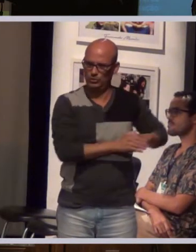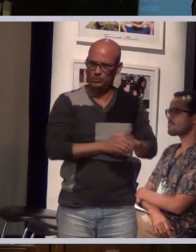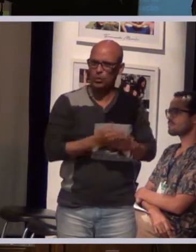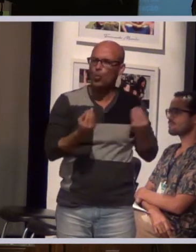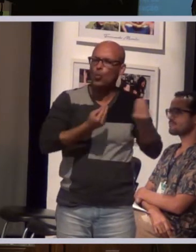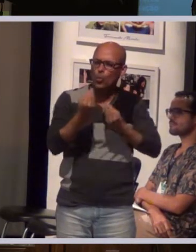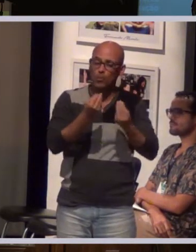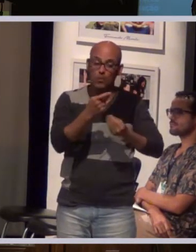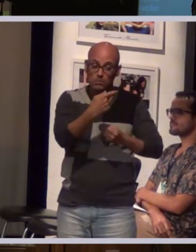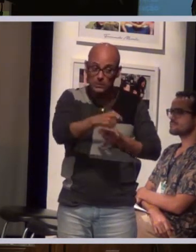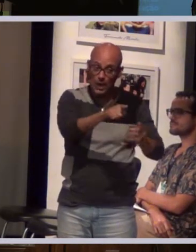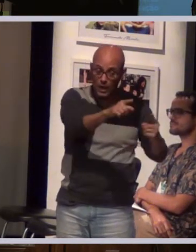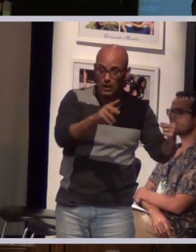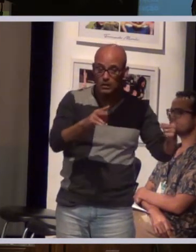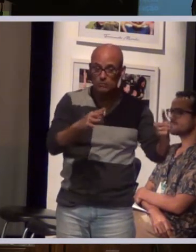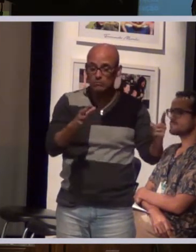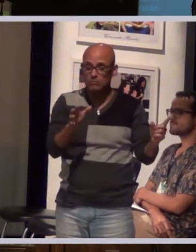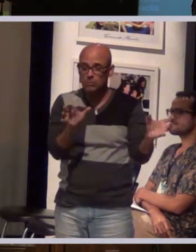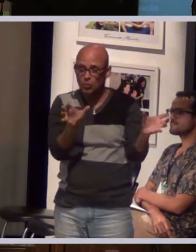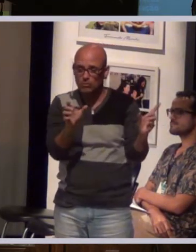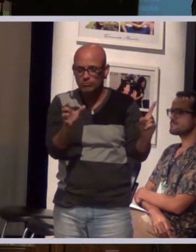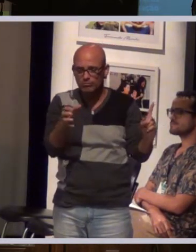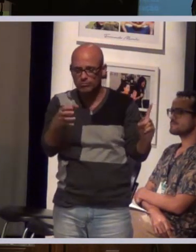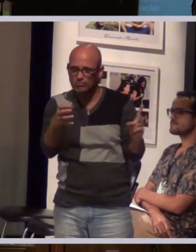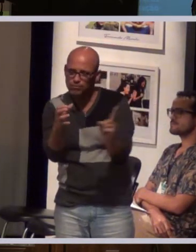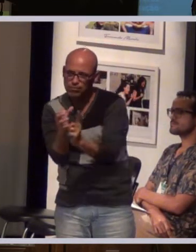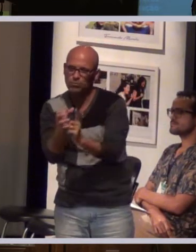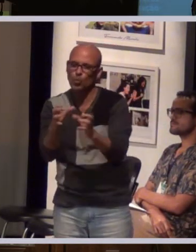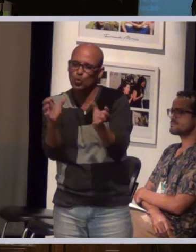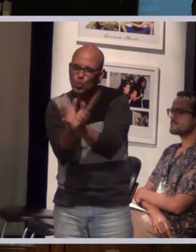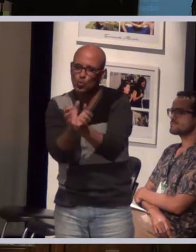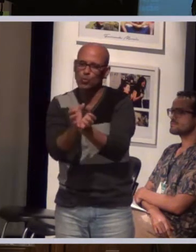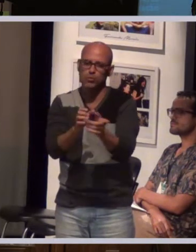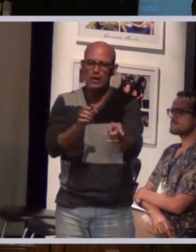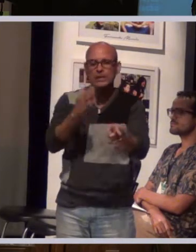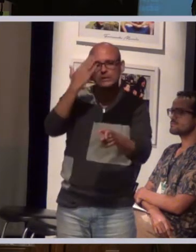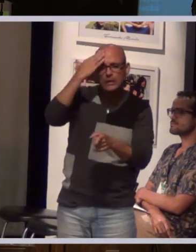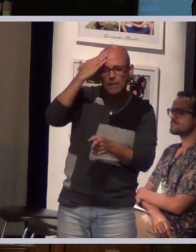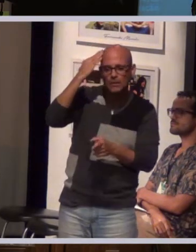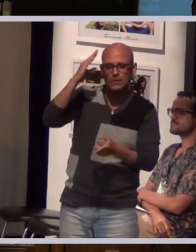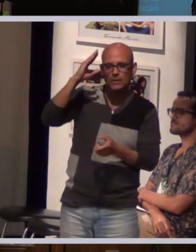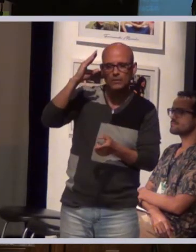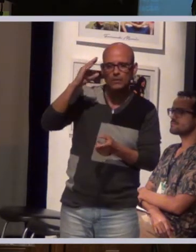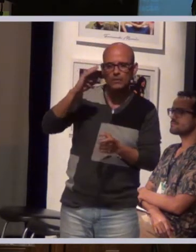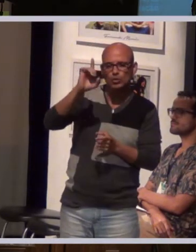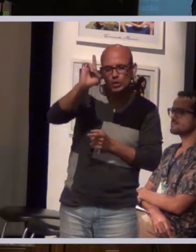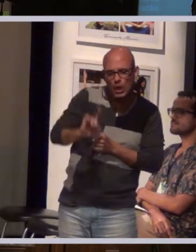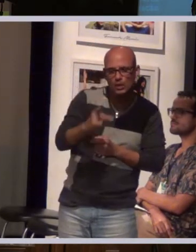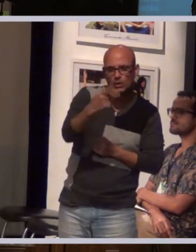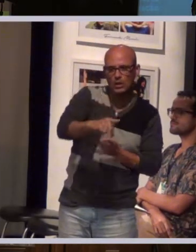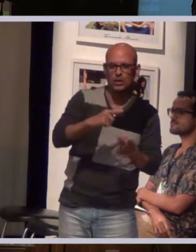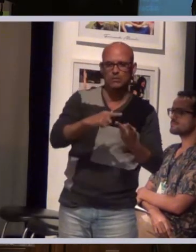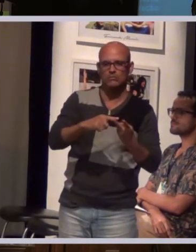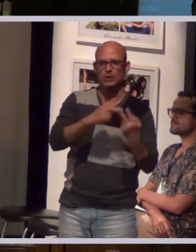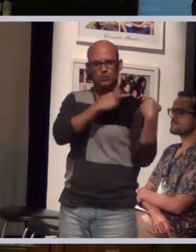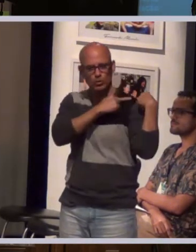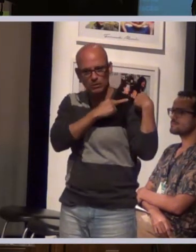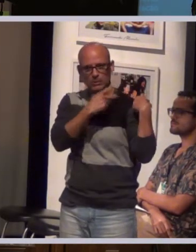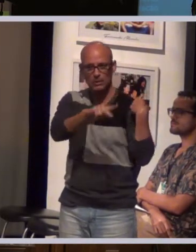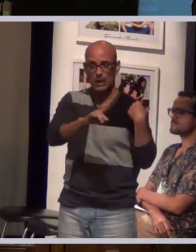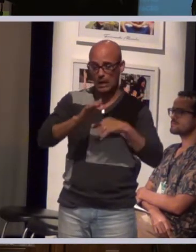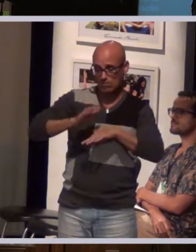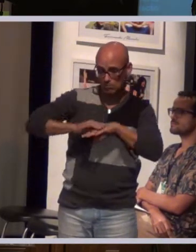no grupo, pela consciência dos direitos e deveres e pela confiança que cada um deve ter de